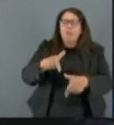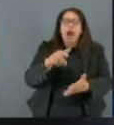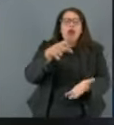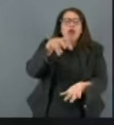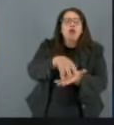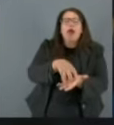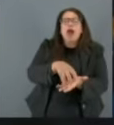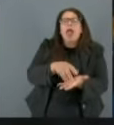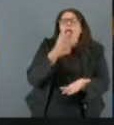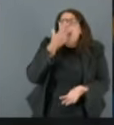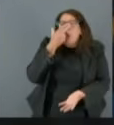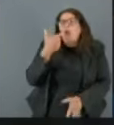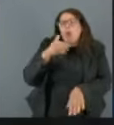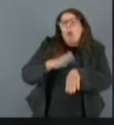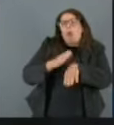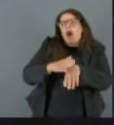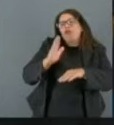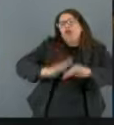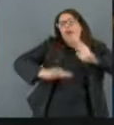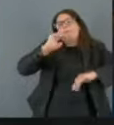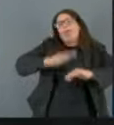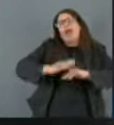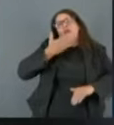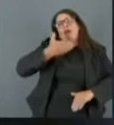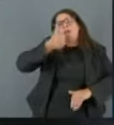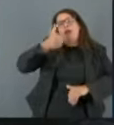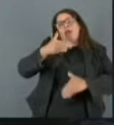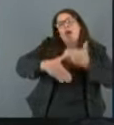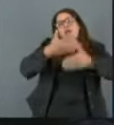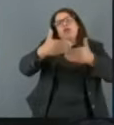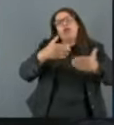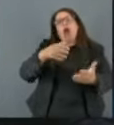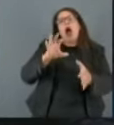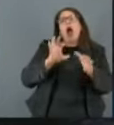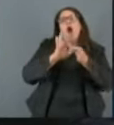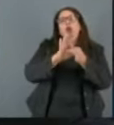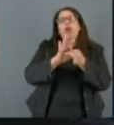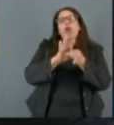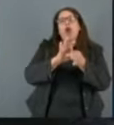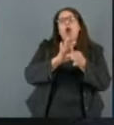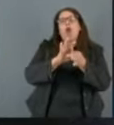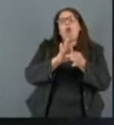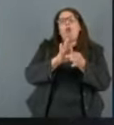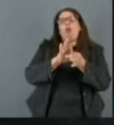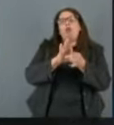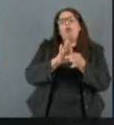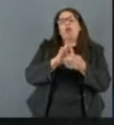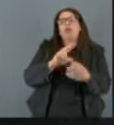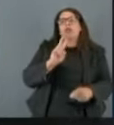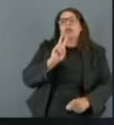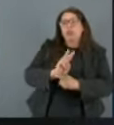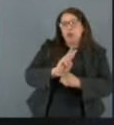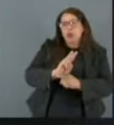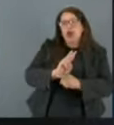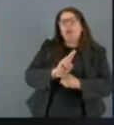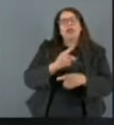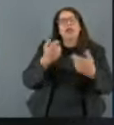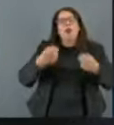forma mais prática de fazer evoluir, né, a integração das forças de segurança, sem depender